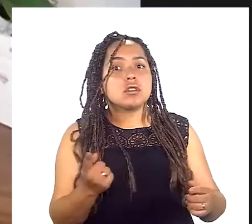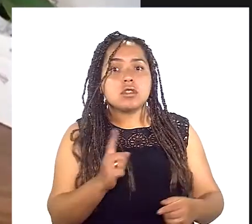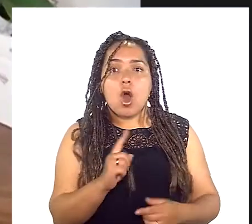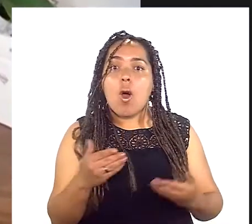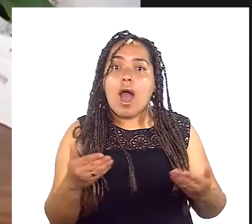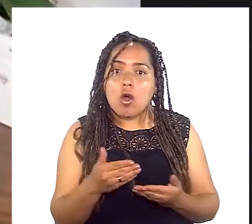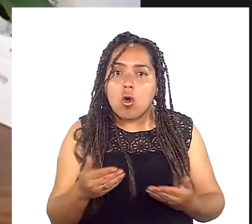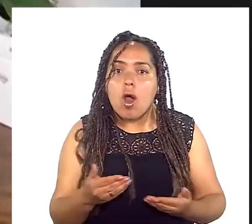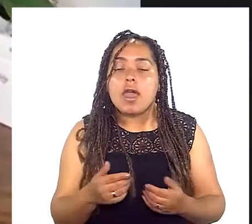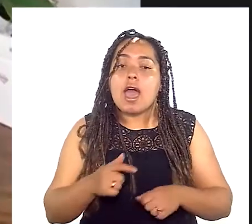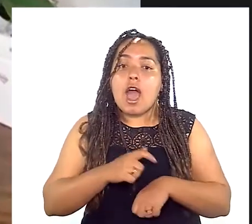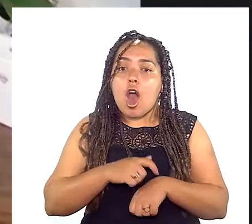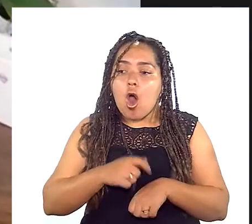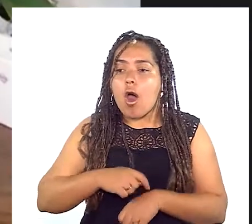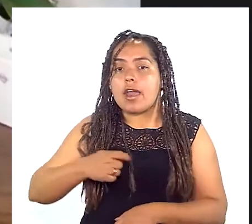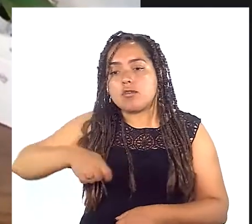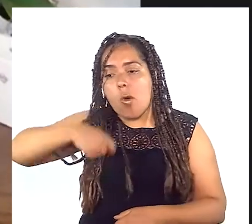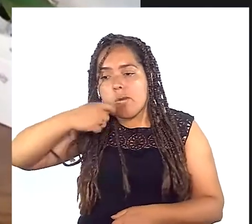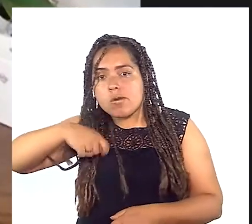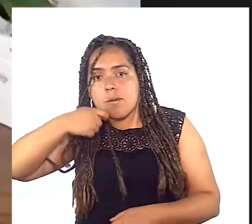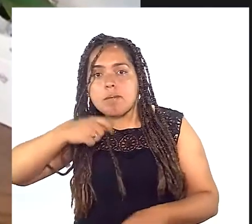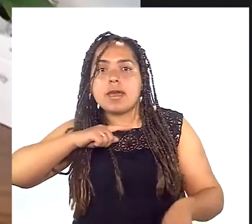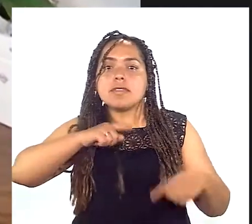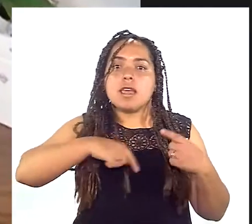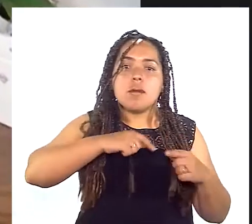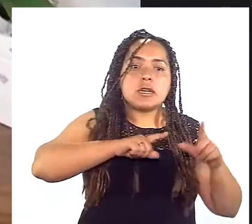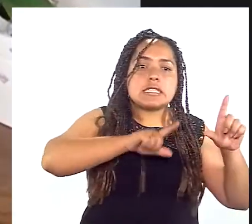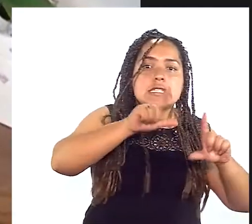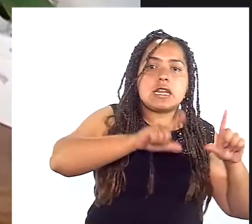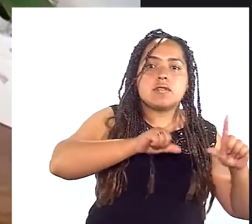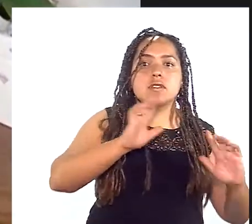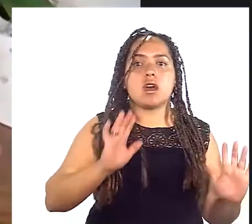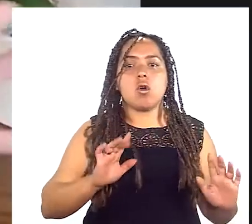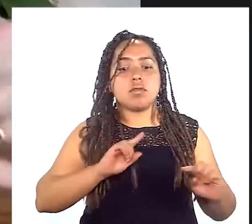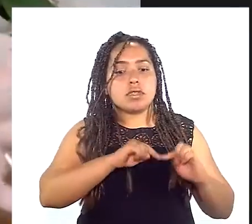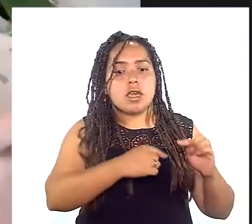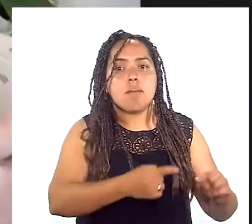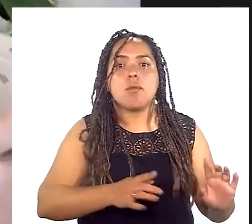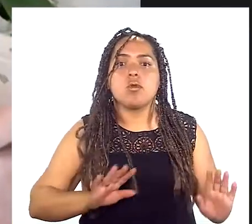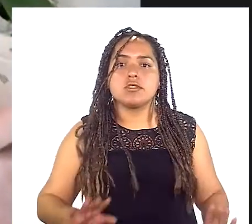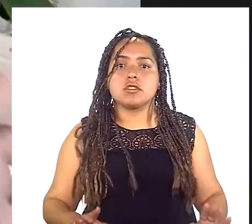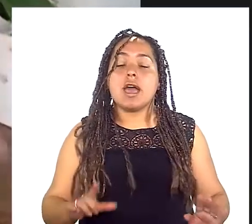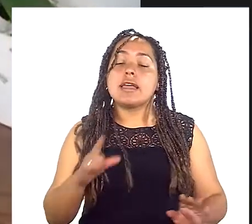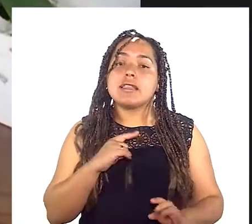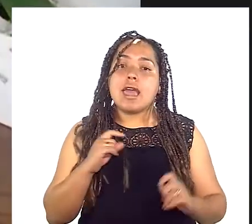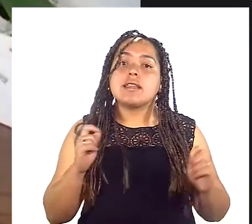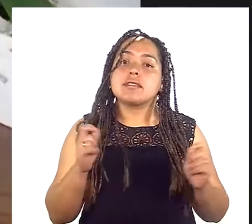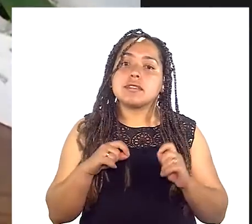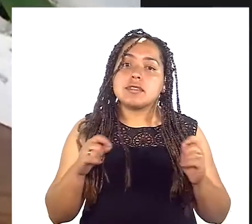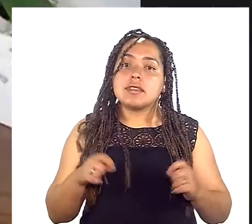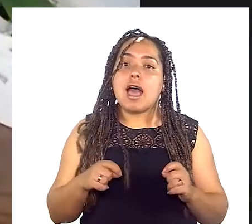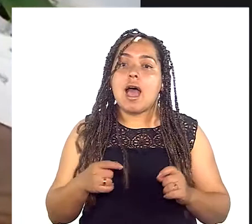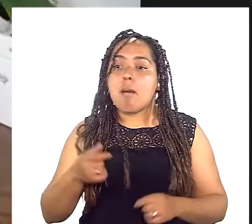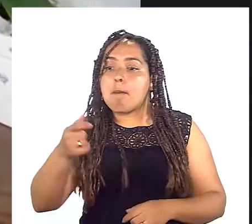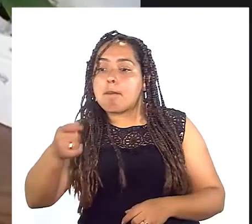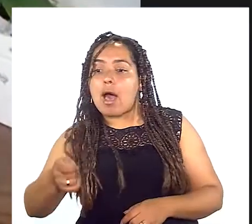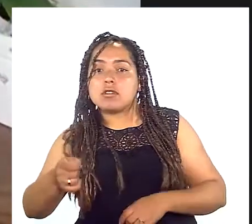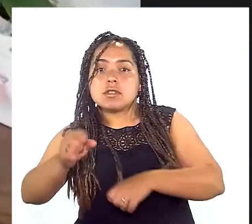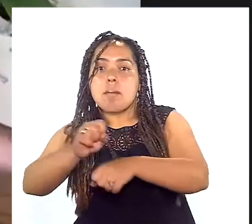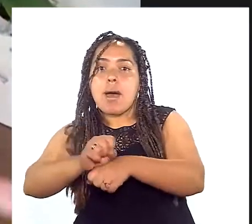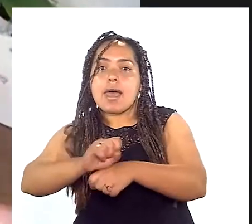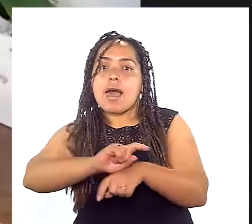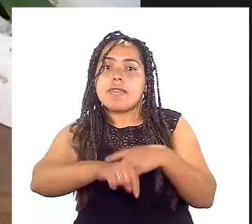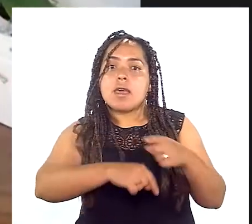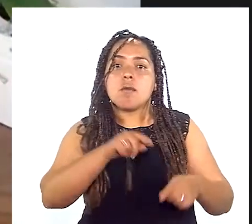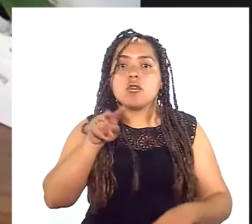Na verdade é o contrário, você tem que falar, não, agora é o momento de almoçar, e depois você vê o seu programa, né? Diferentemente da nossa época, hoje a